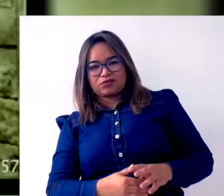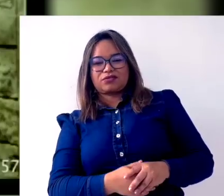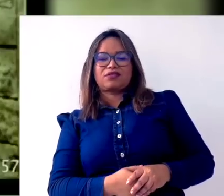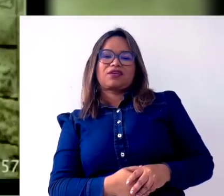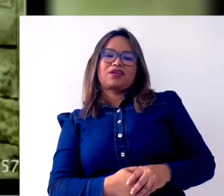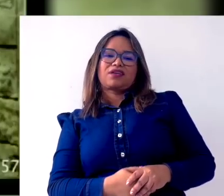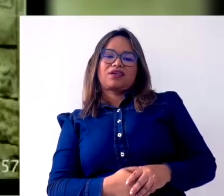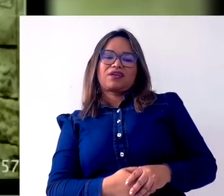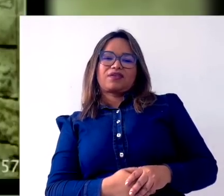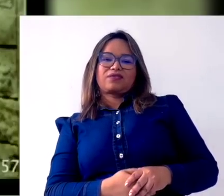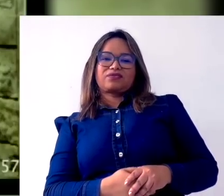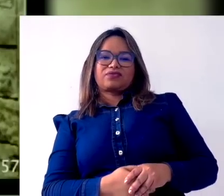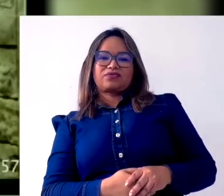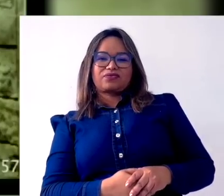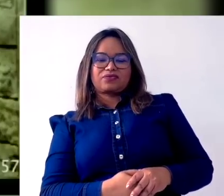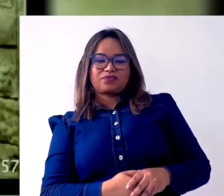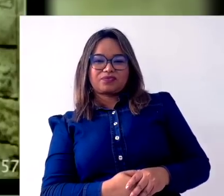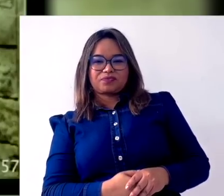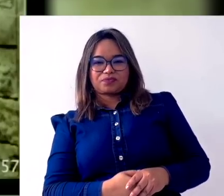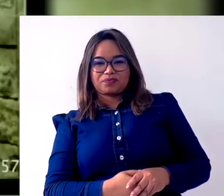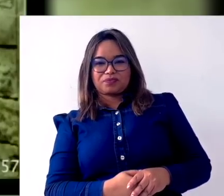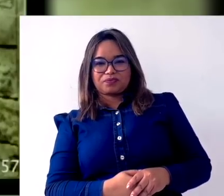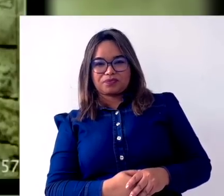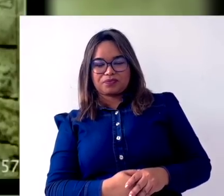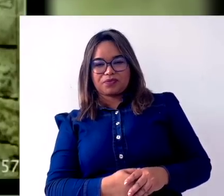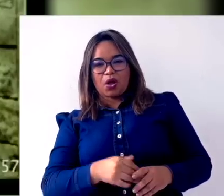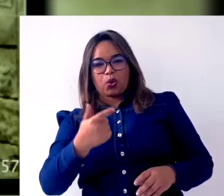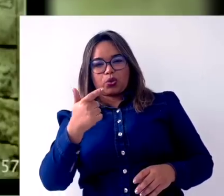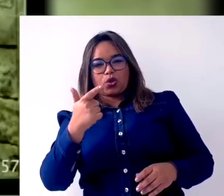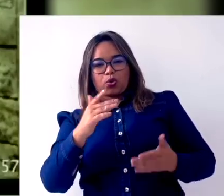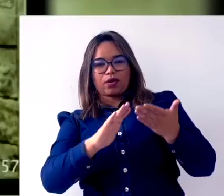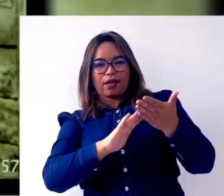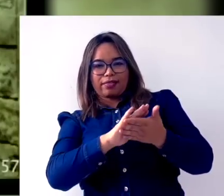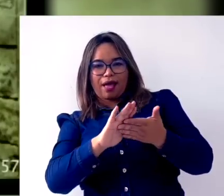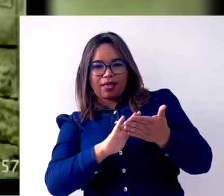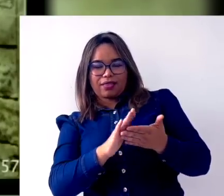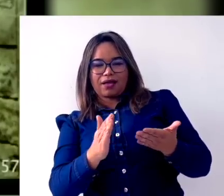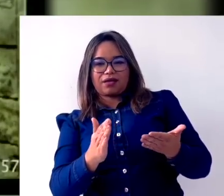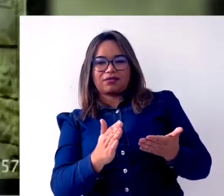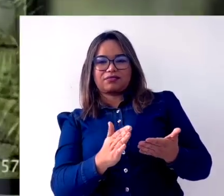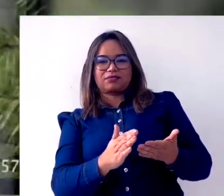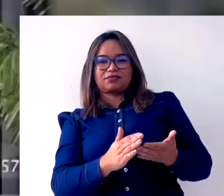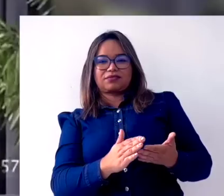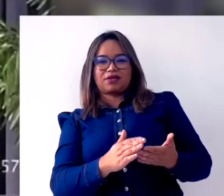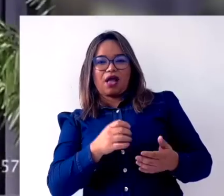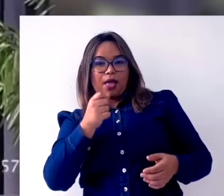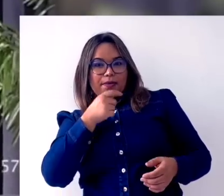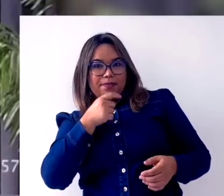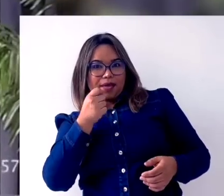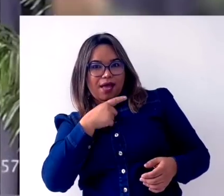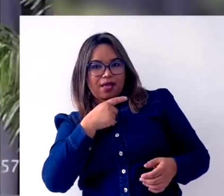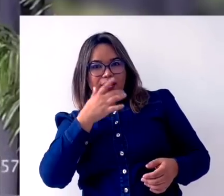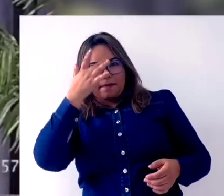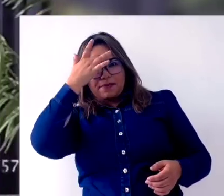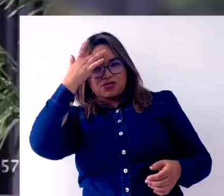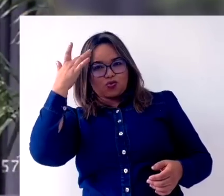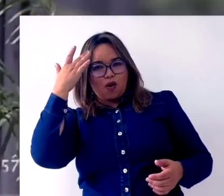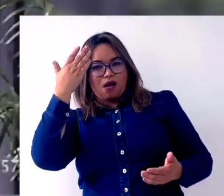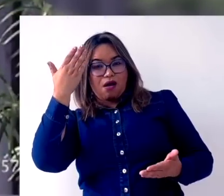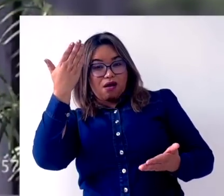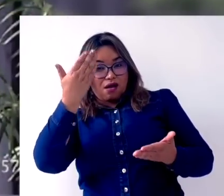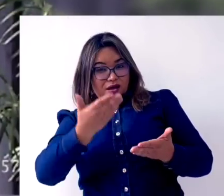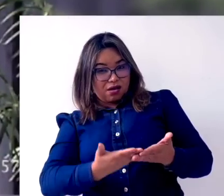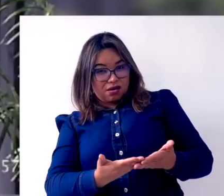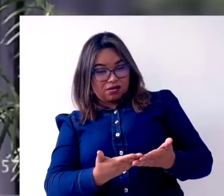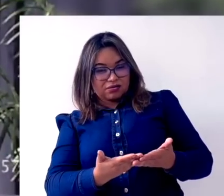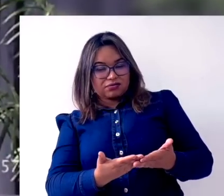E está escrito, Mar hersdan nichts inne. Não há nada aqui. Vejam que é uma piada para fazer as pessoas crerem de um